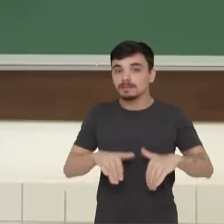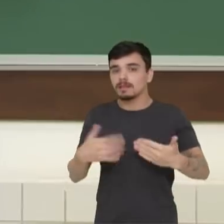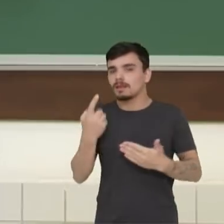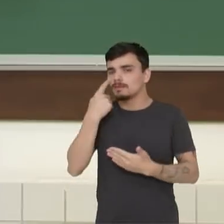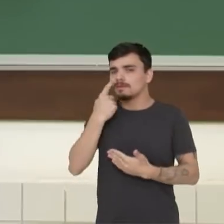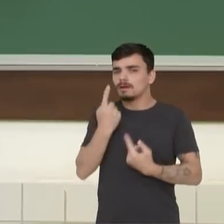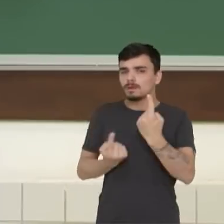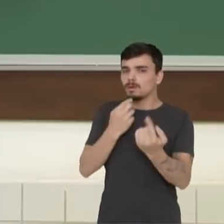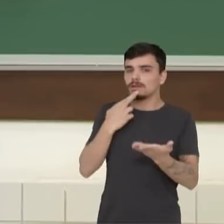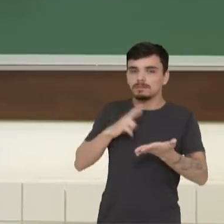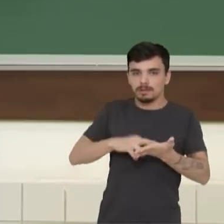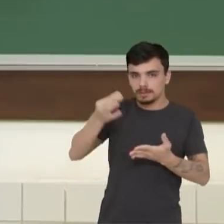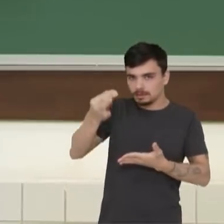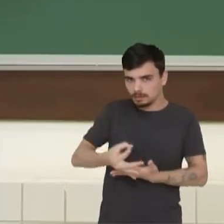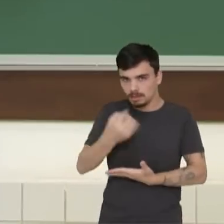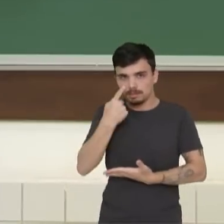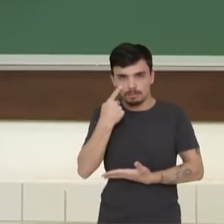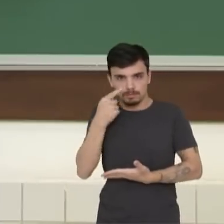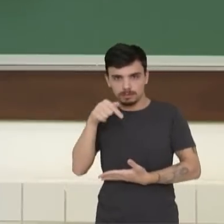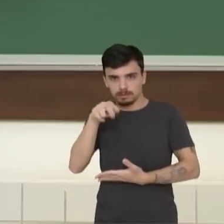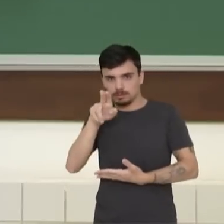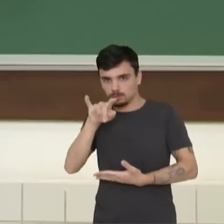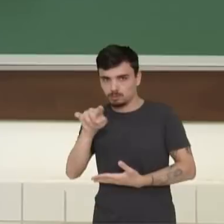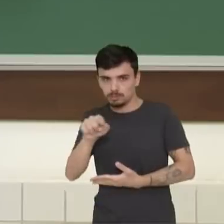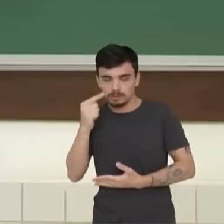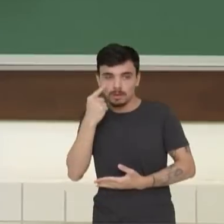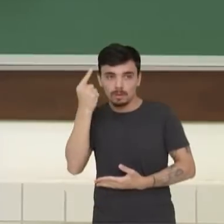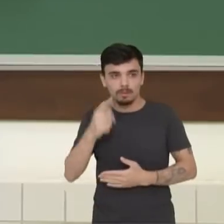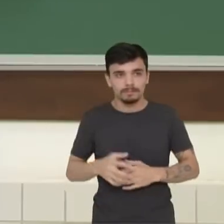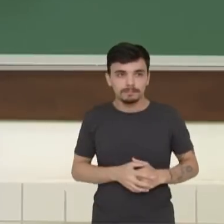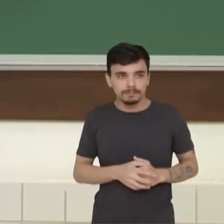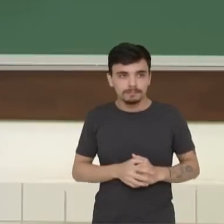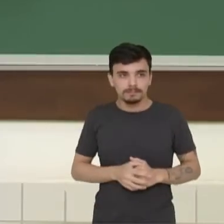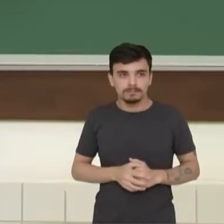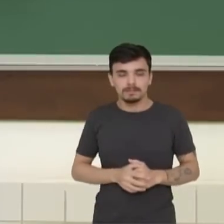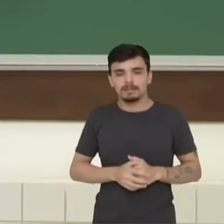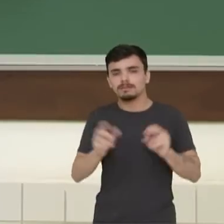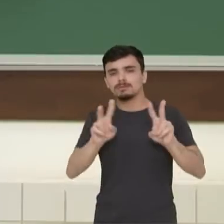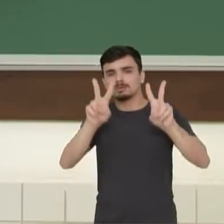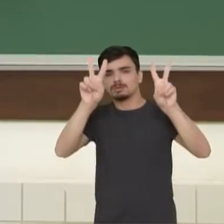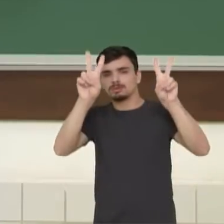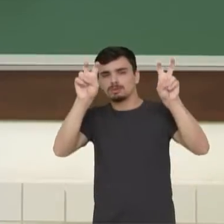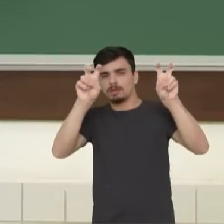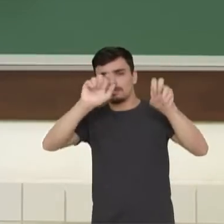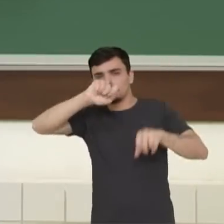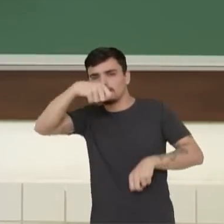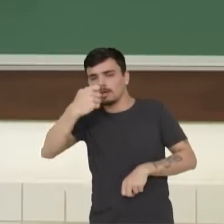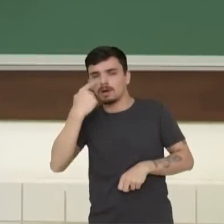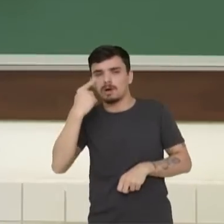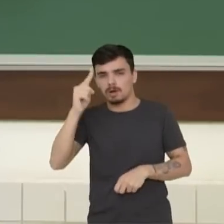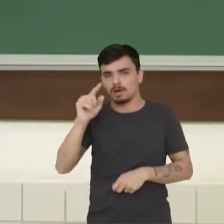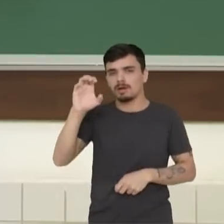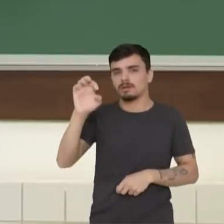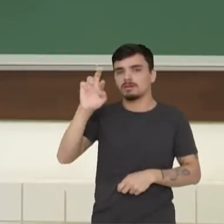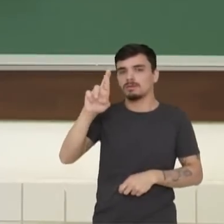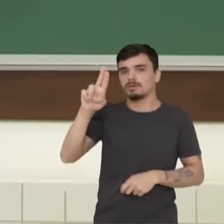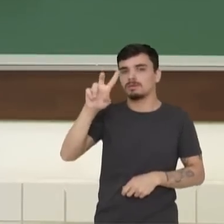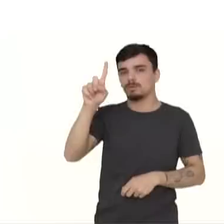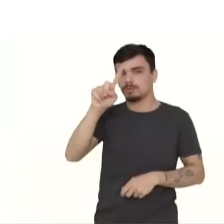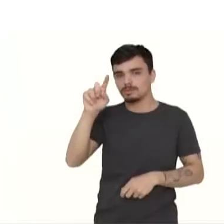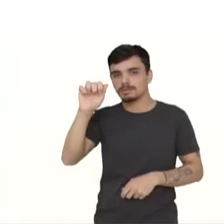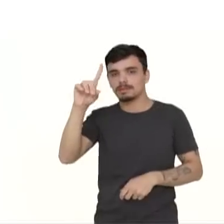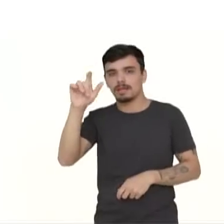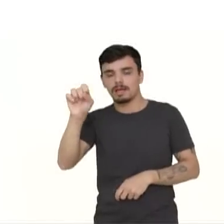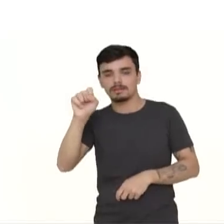Vamos ver qual é a resposta correta do quiz? Bom, sobre as cruzadas, para vocês indicarem a resposta